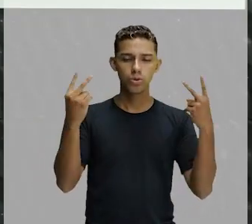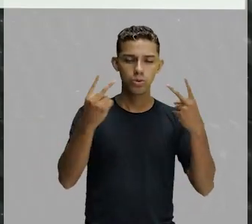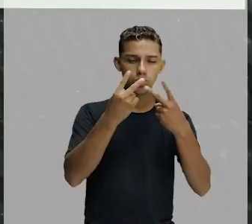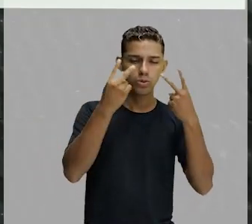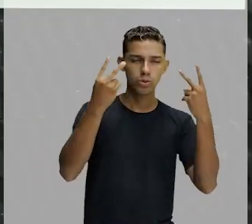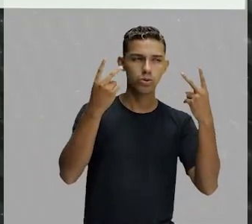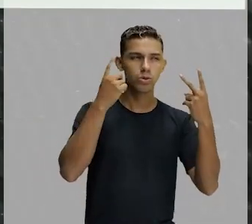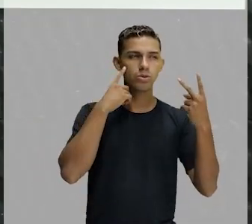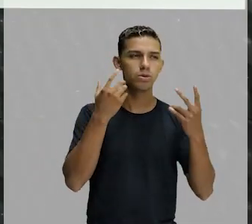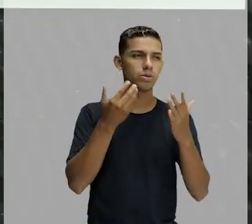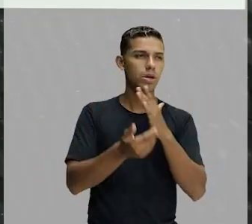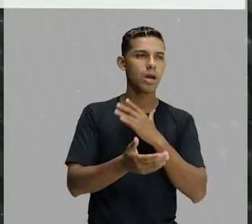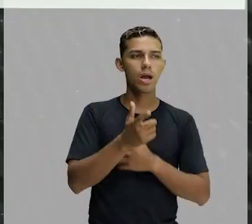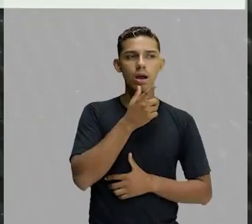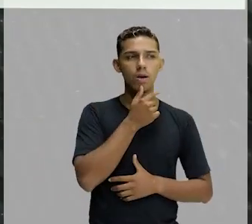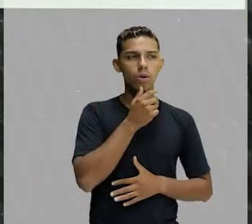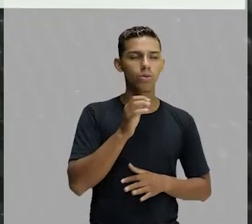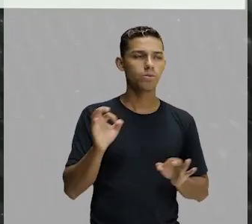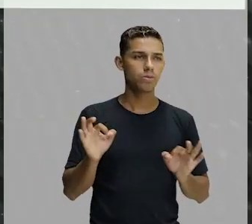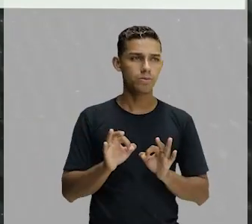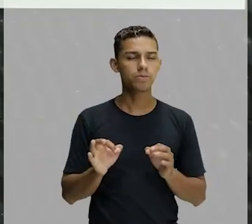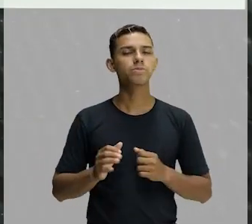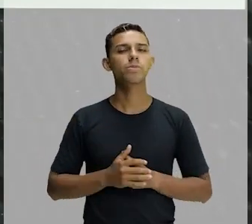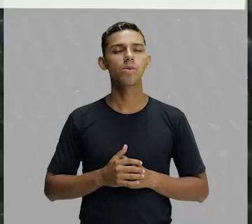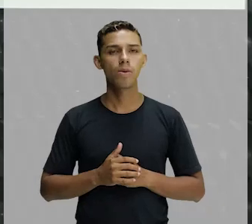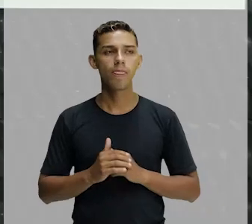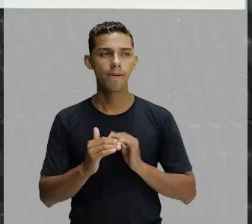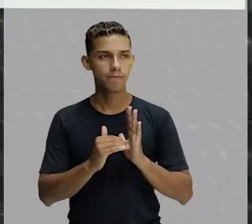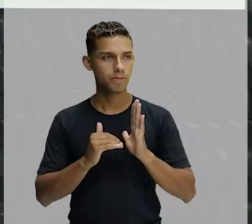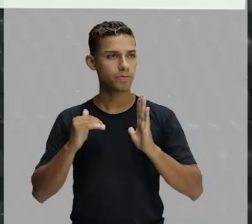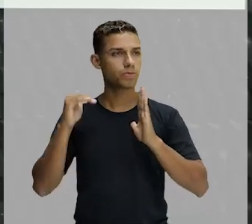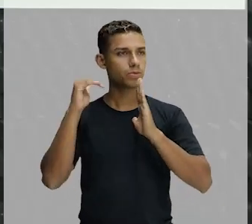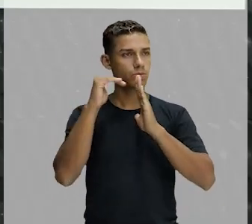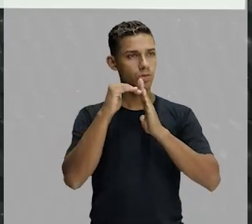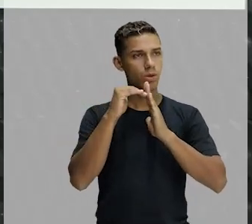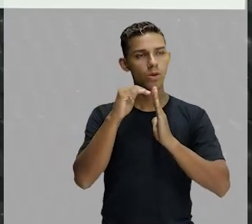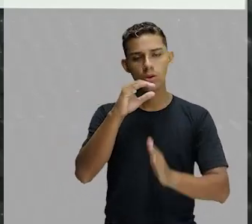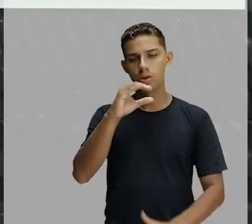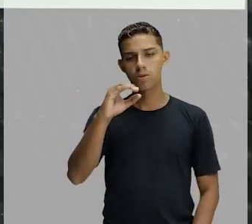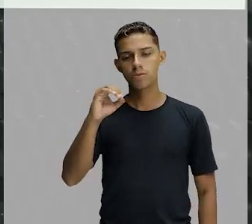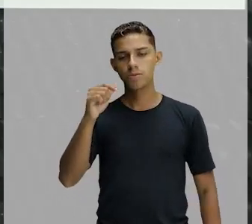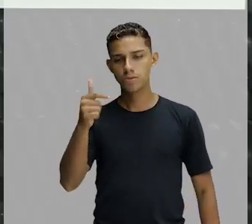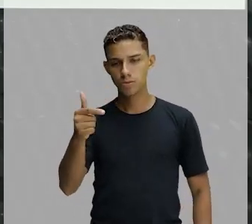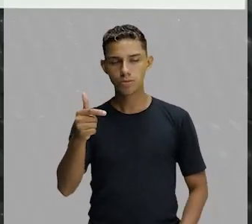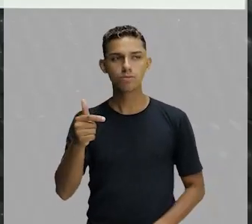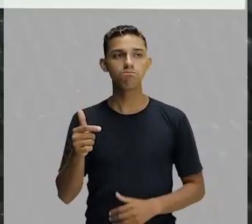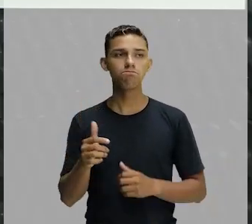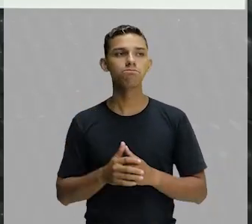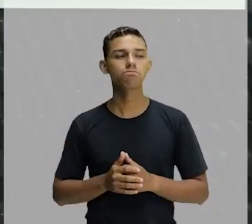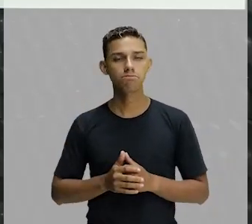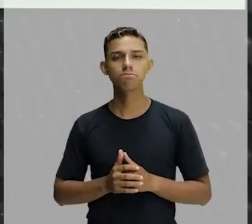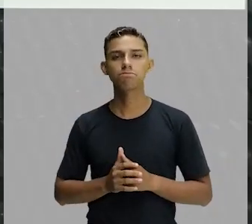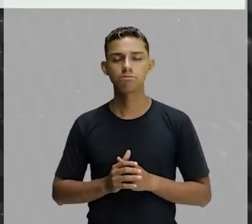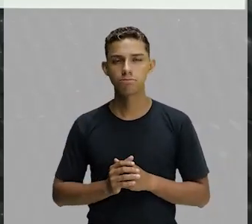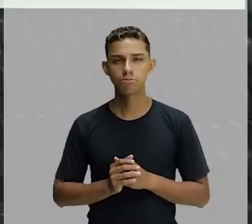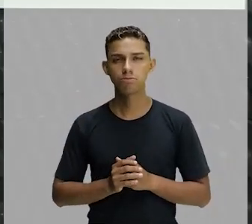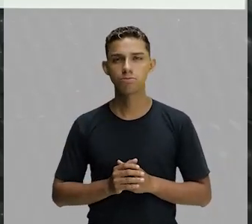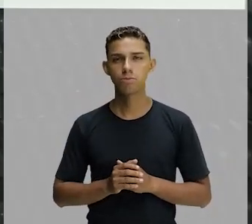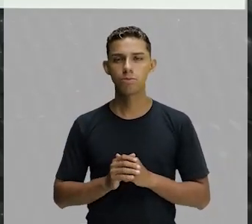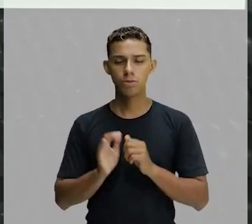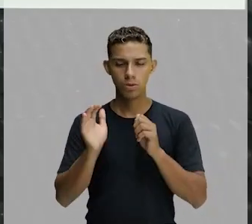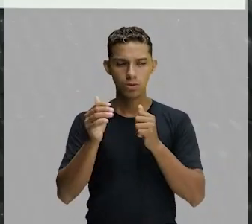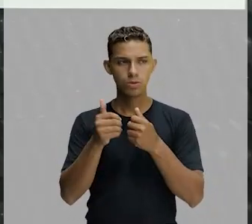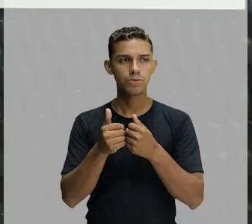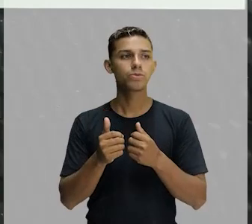facilmente, quando ocorre um aumento na concentração de gás carbônico, ela fecha os estômatos.